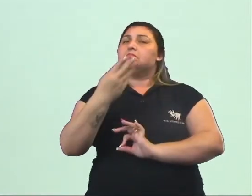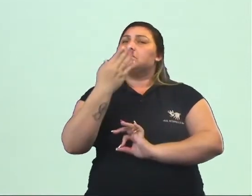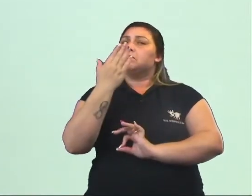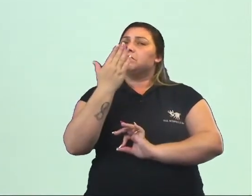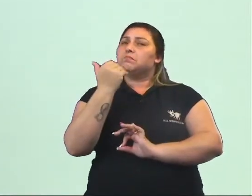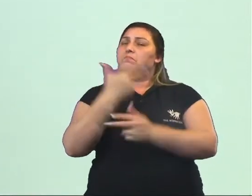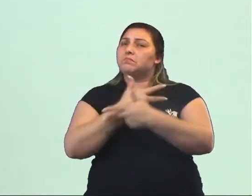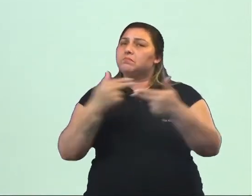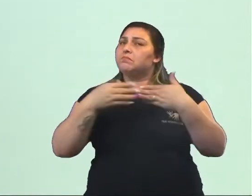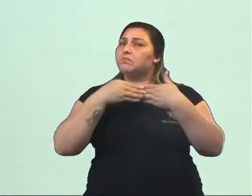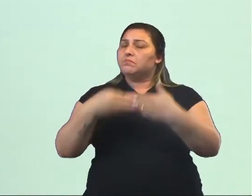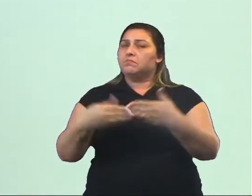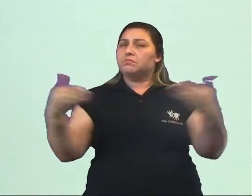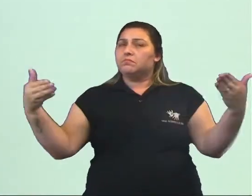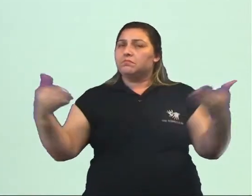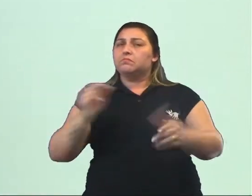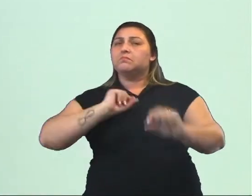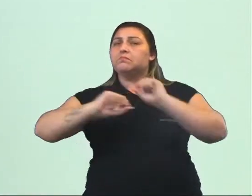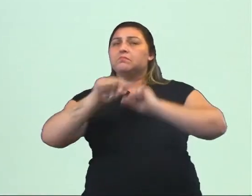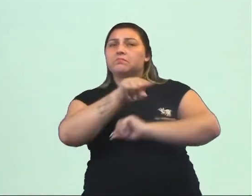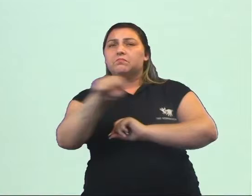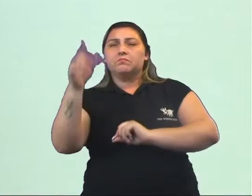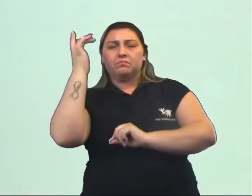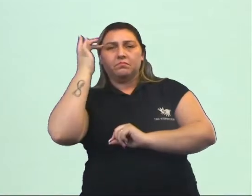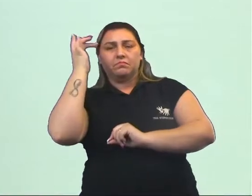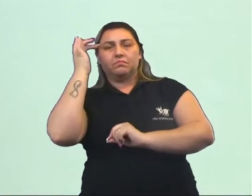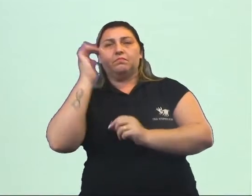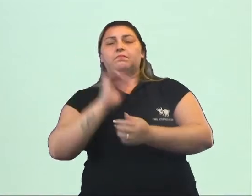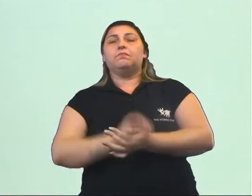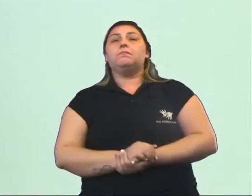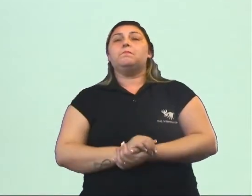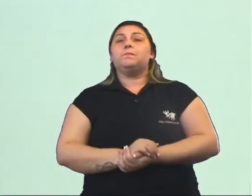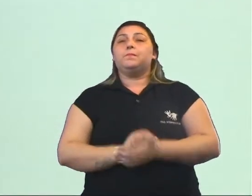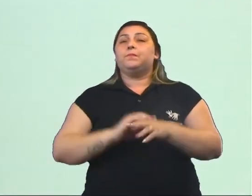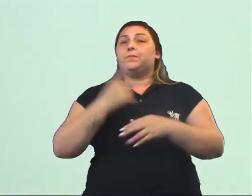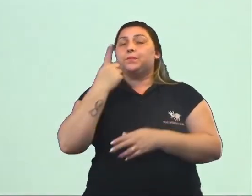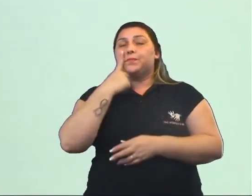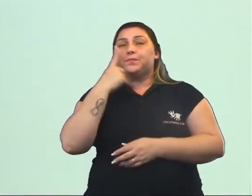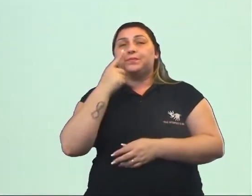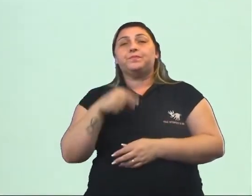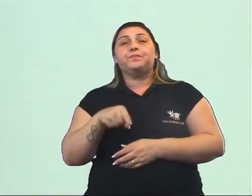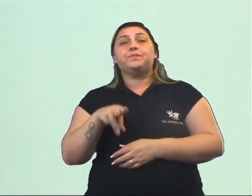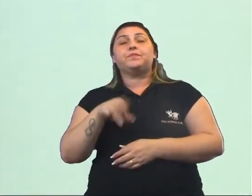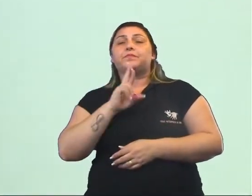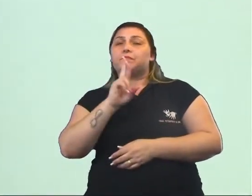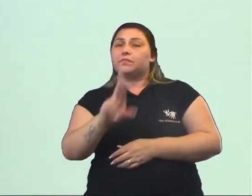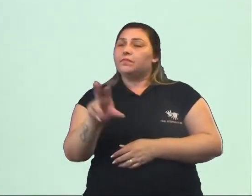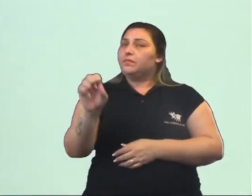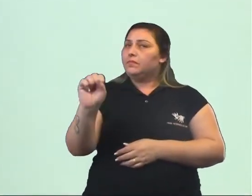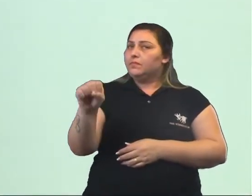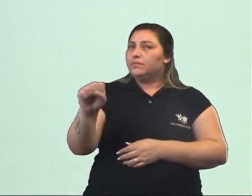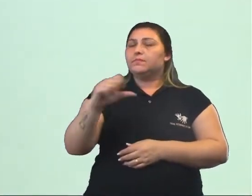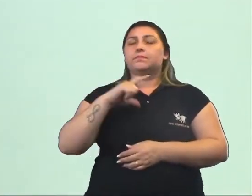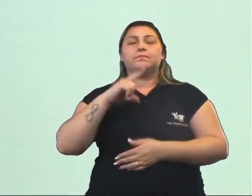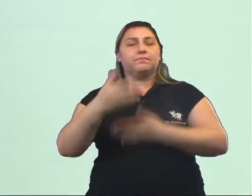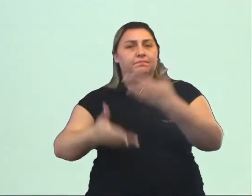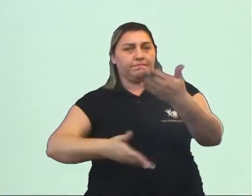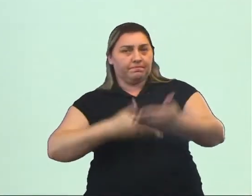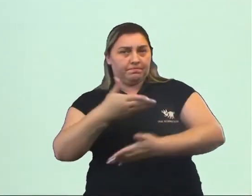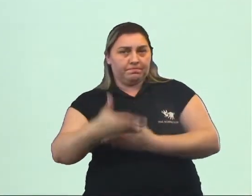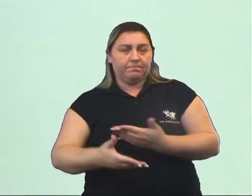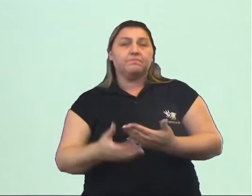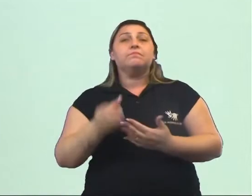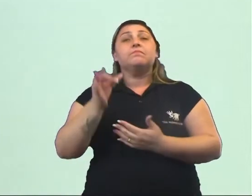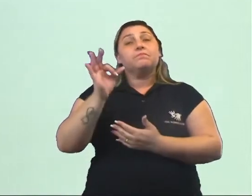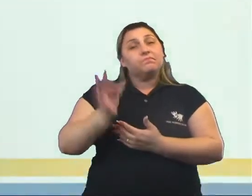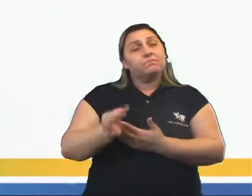trouxe aqui para a tua telinha hoje? O que vocês acham? Vamos ver se quem respondeu que sim, que tem alguma relação, acertou